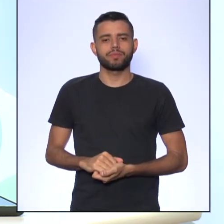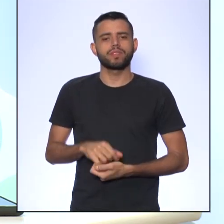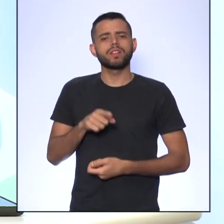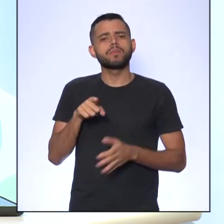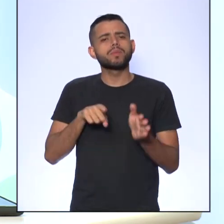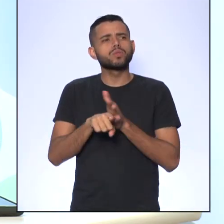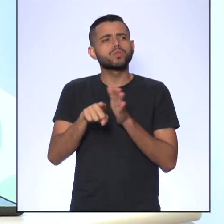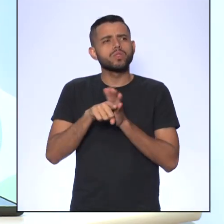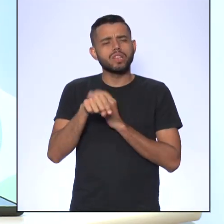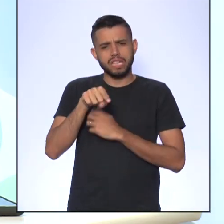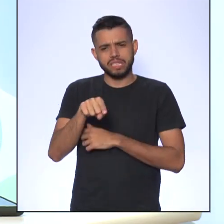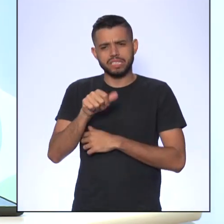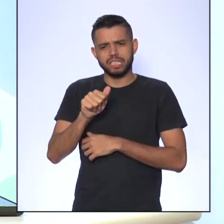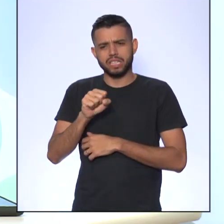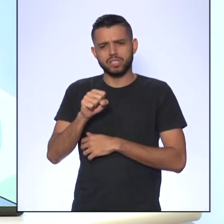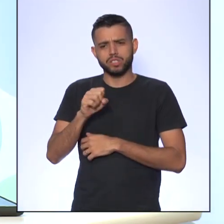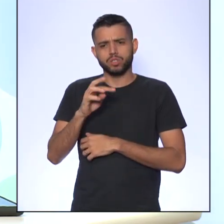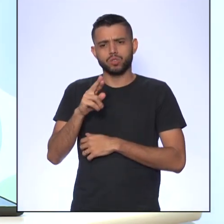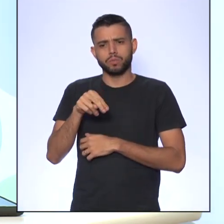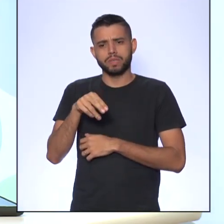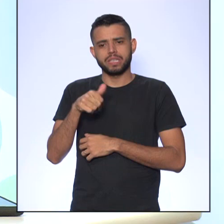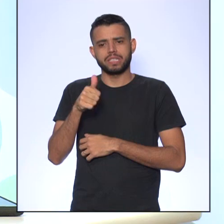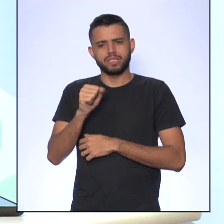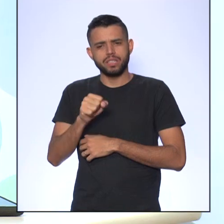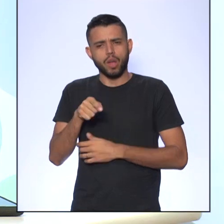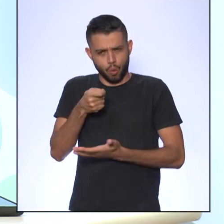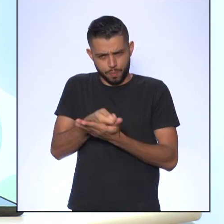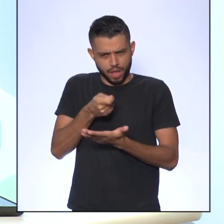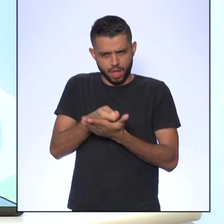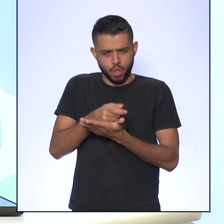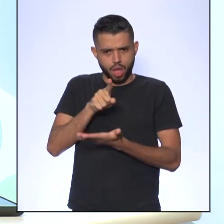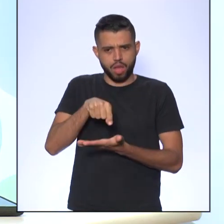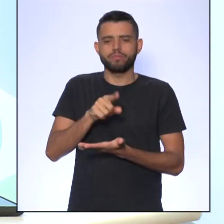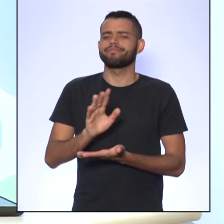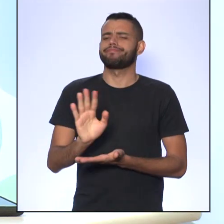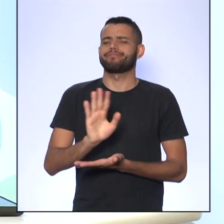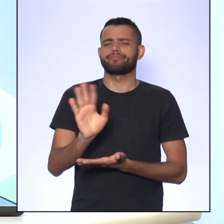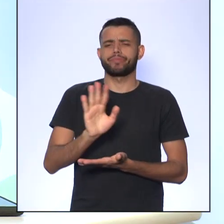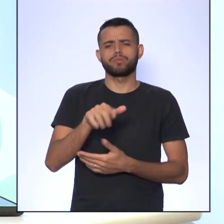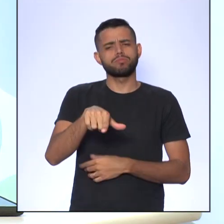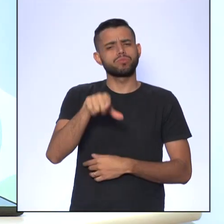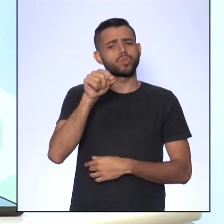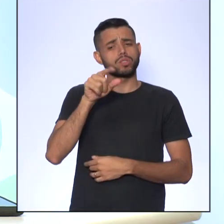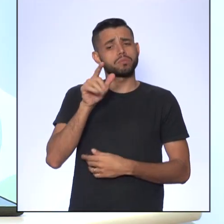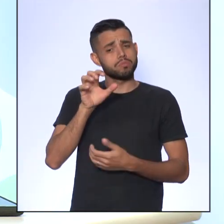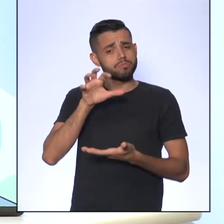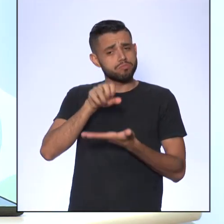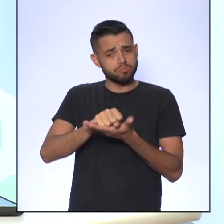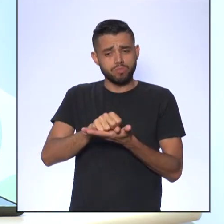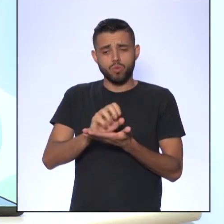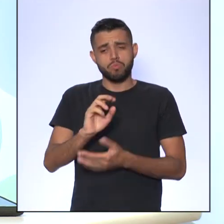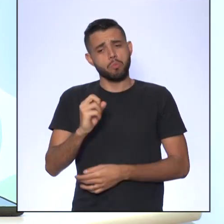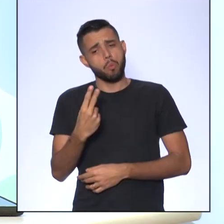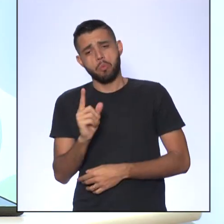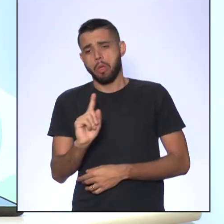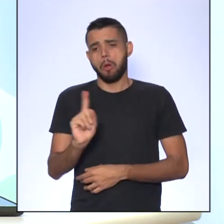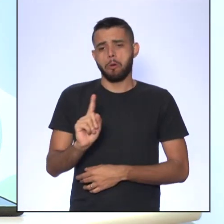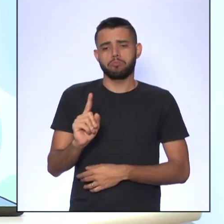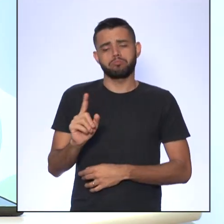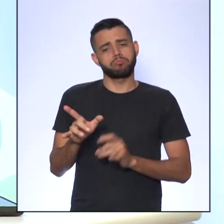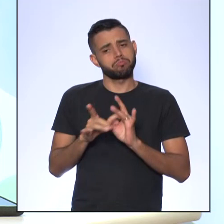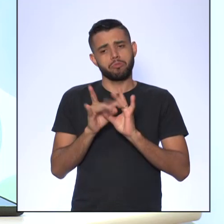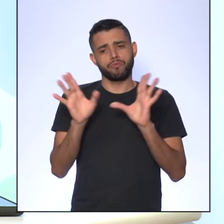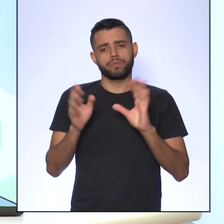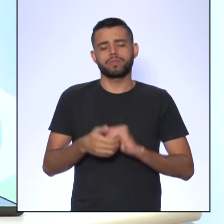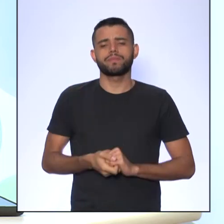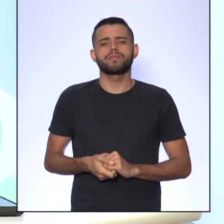é obrigatório? Não, Kathleen. Fica a seu critério realizar ou não a inscrição. Tudo bem? Bom, Pedro,